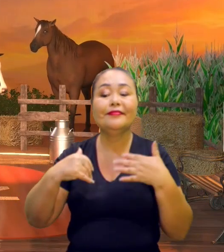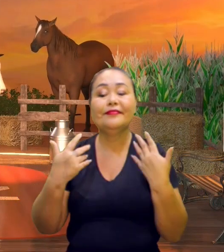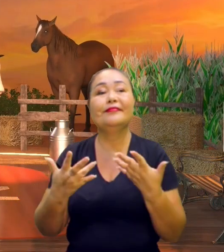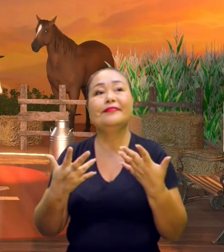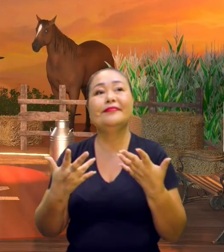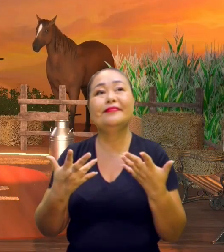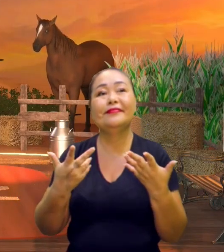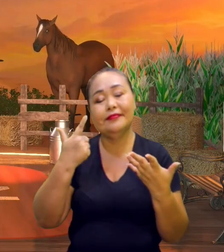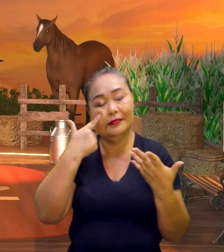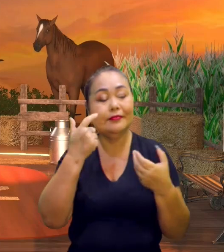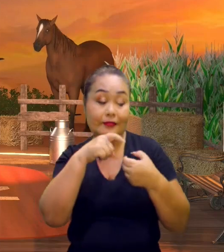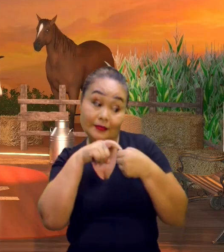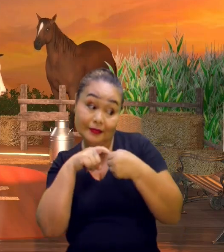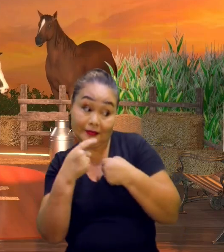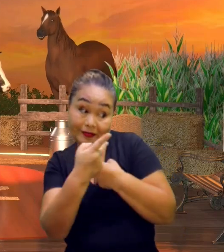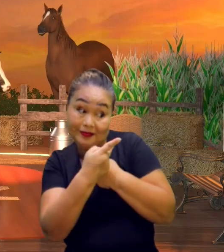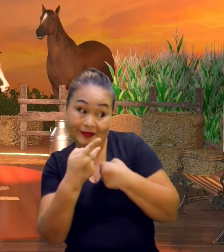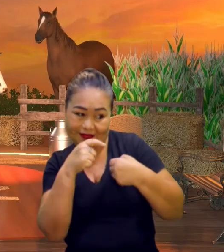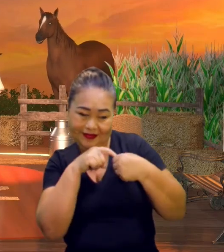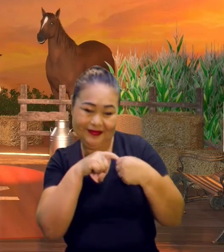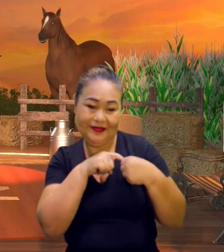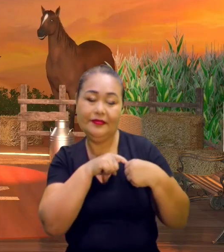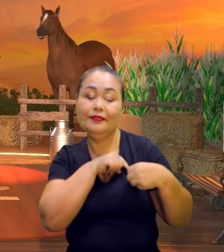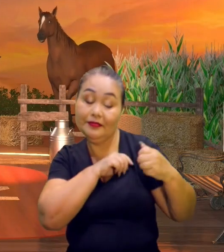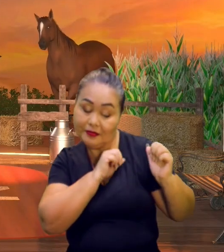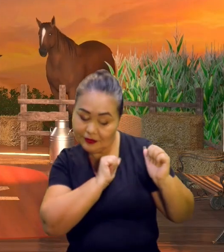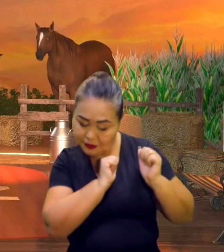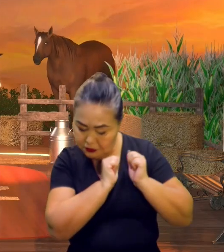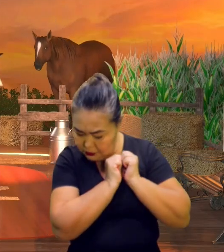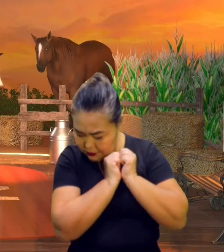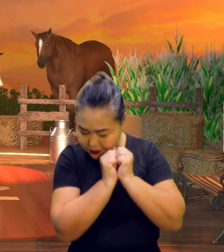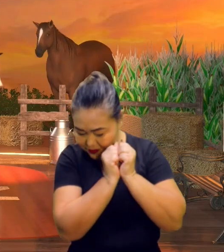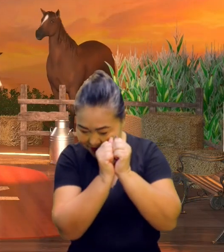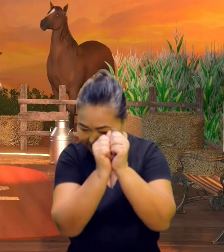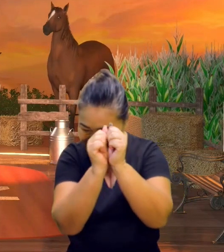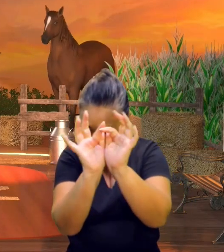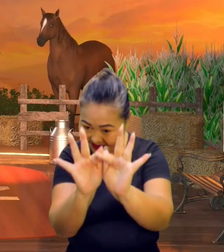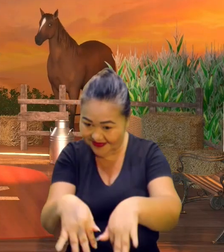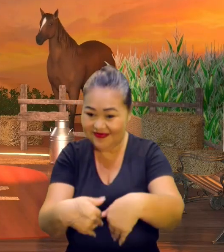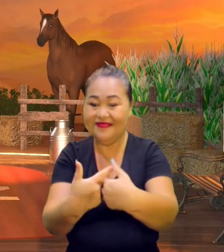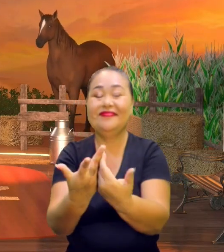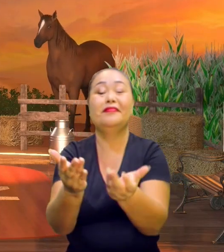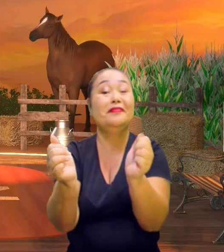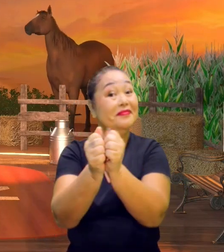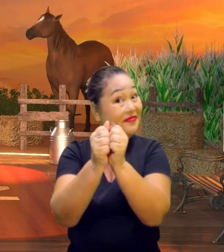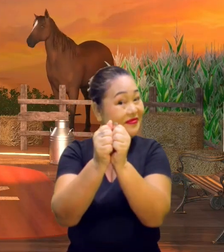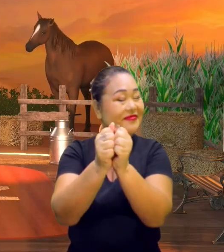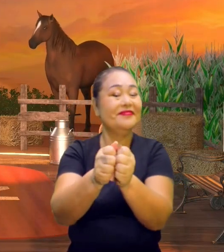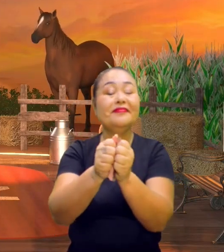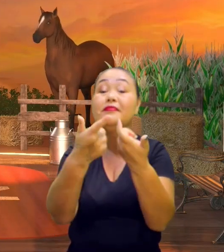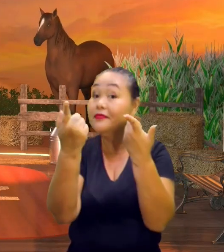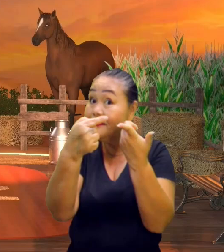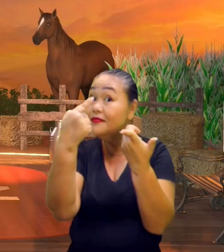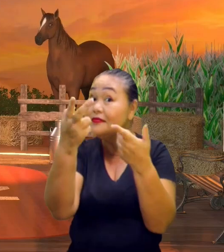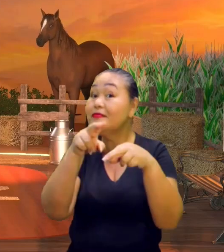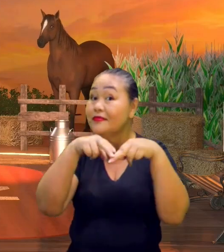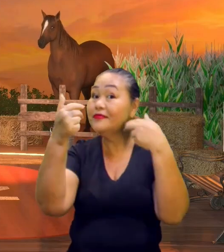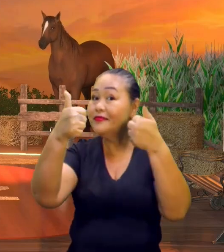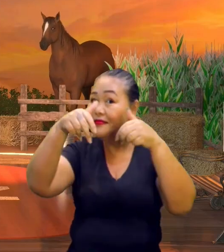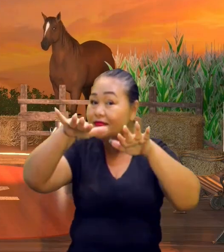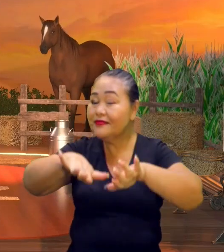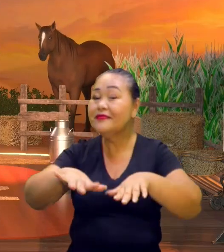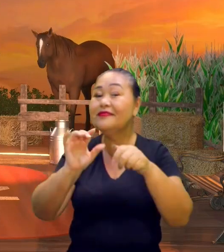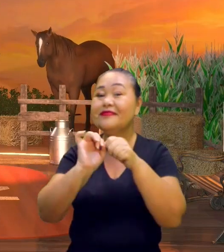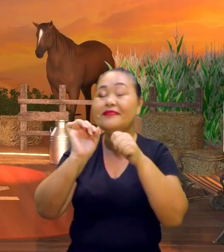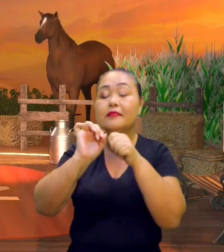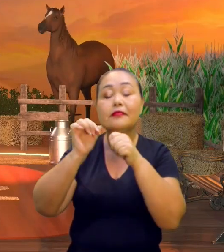gente é parceiro e a gente está com você até o fim. Pois é, por isso estamos aqui, com todo prazer, com